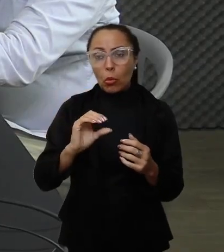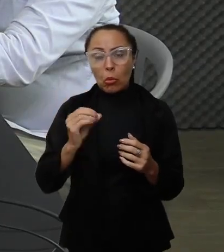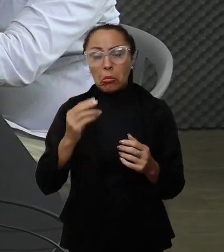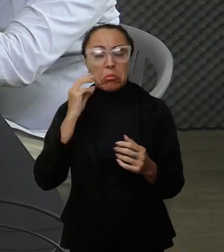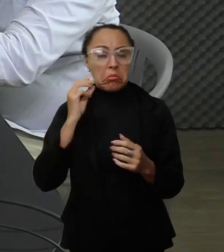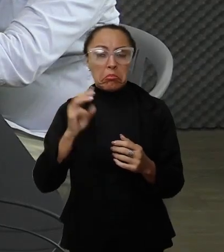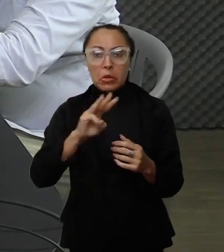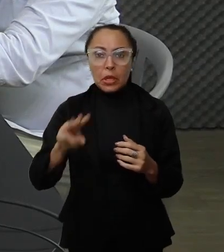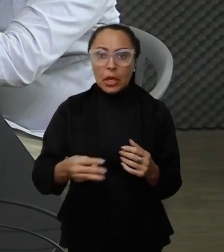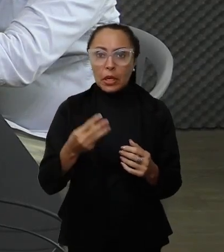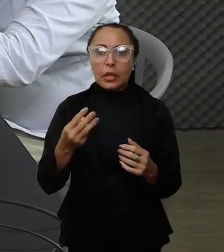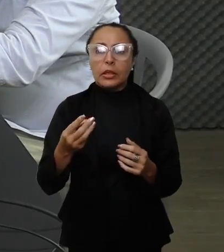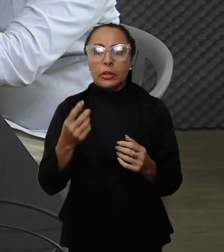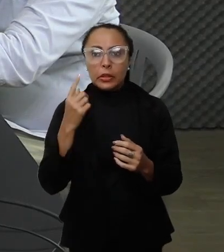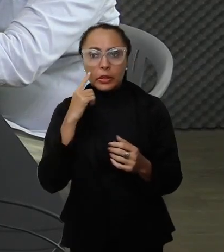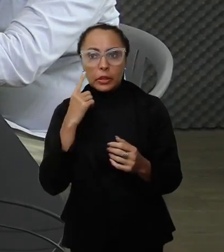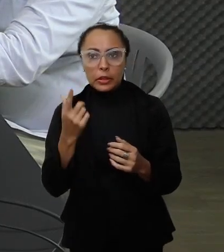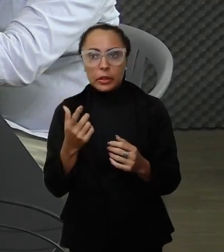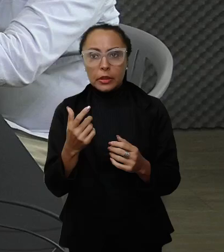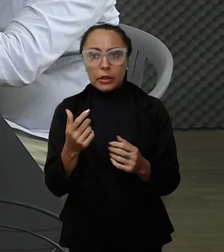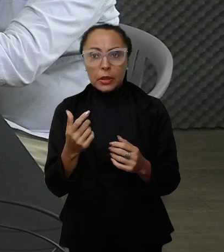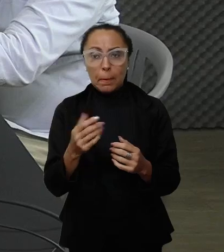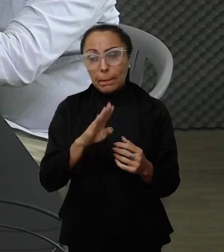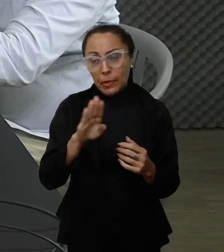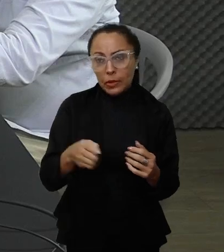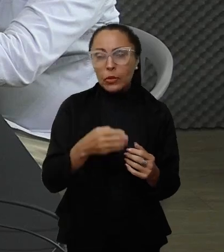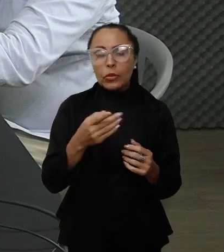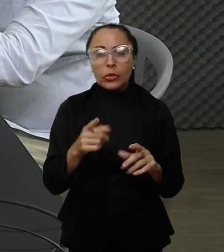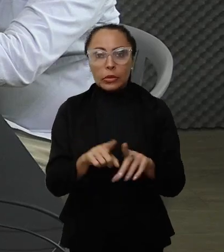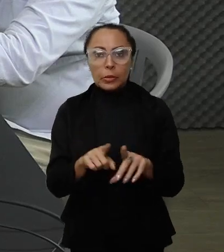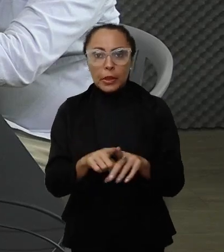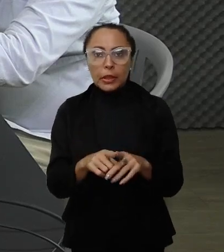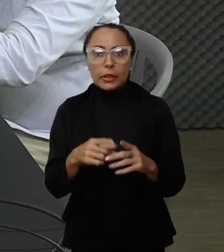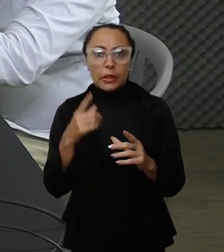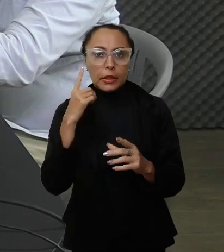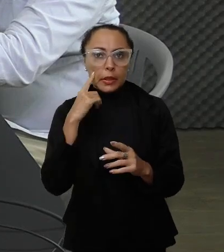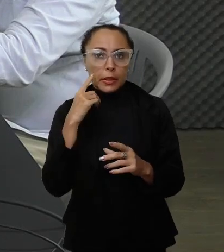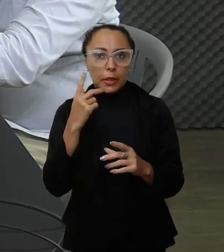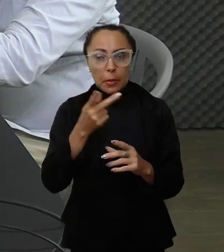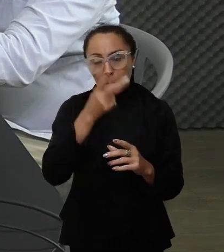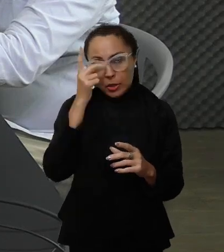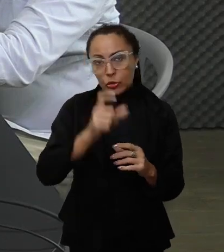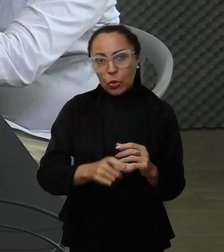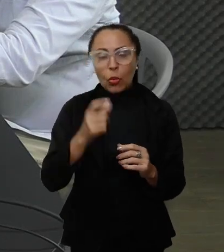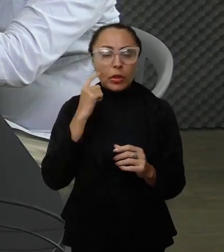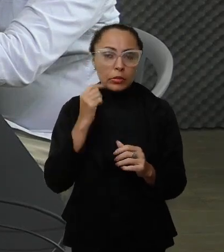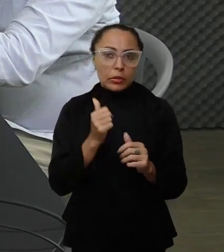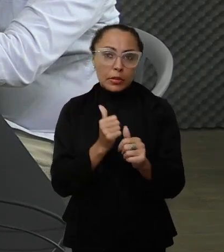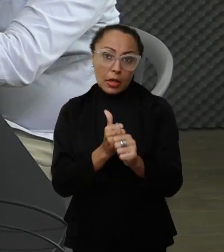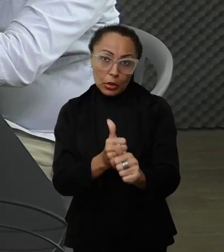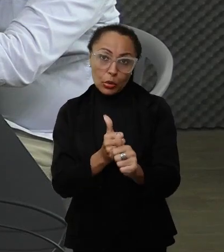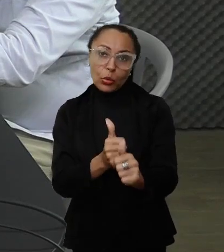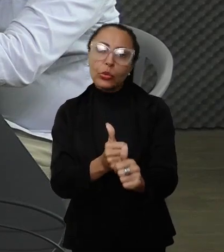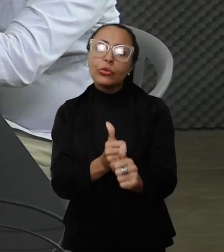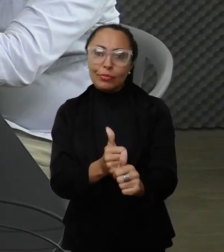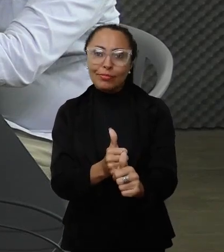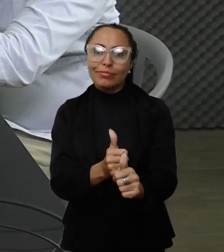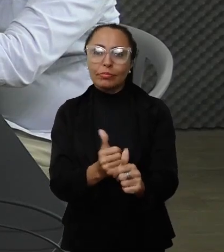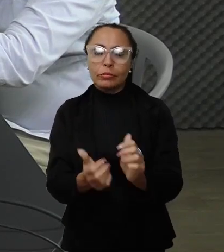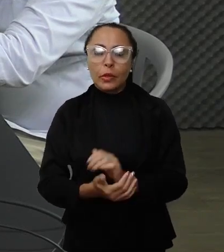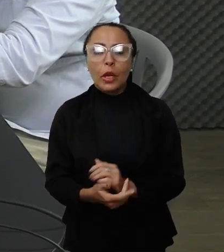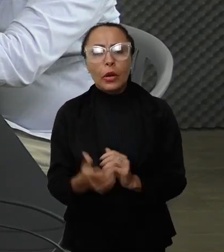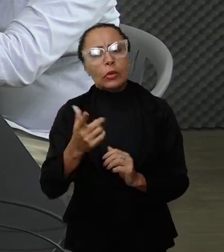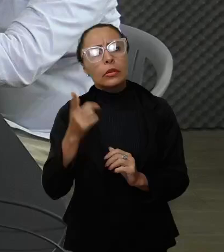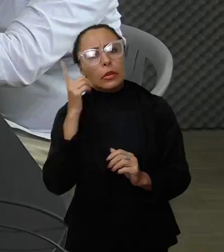ou milhões, bilhões até já tem, né, de espectadores, né, de seguidores, você